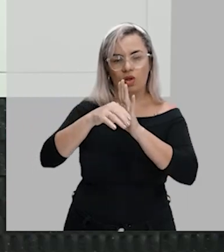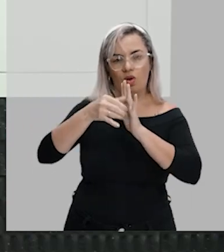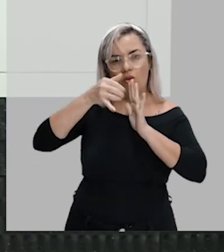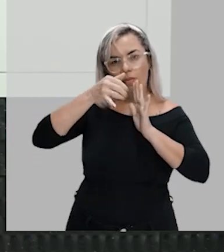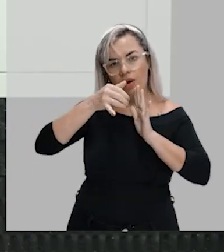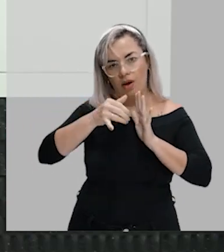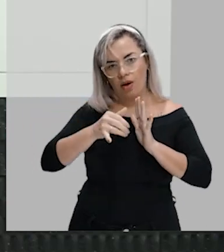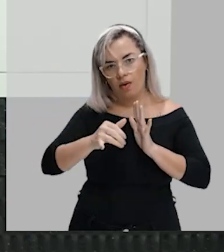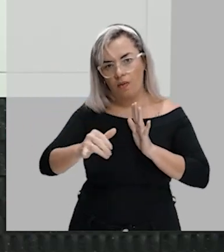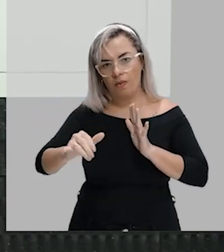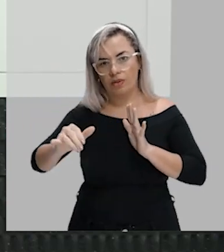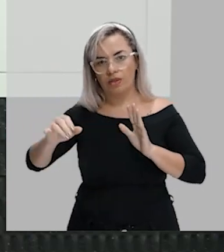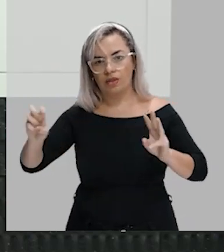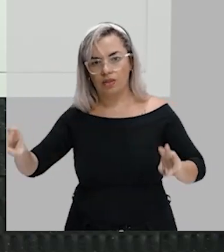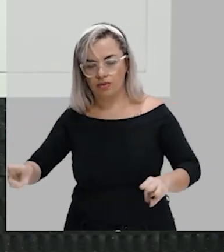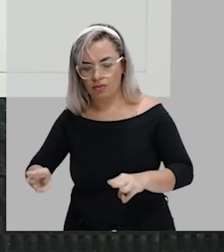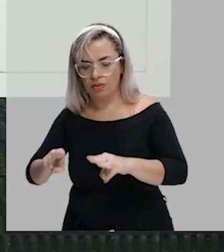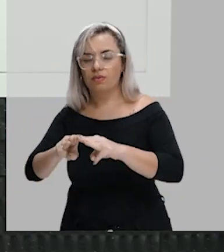eletromagnética.